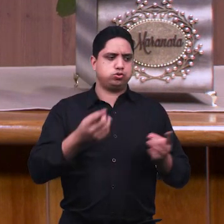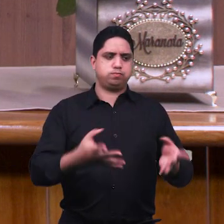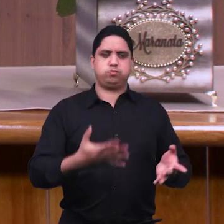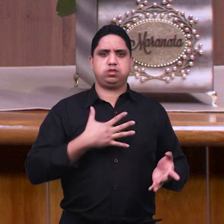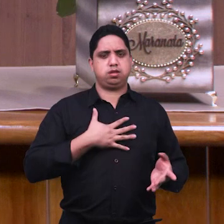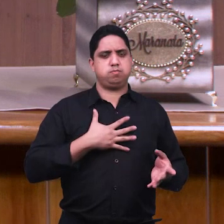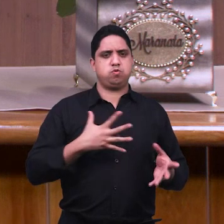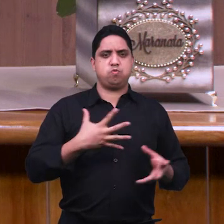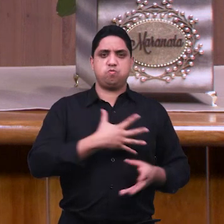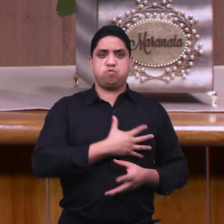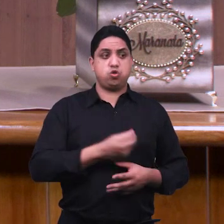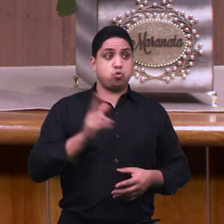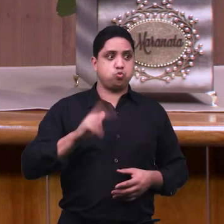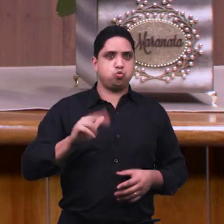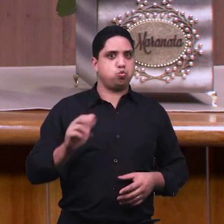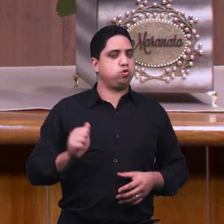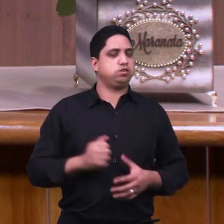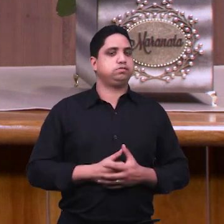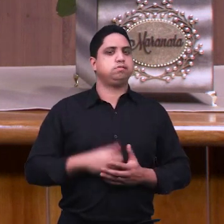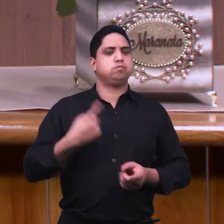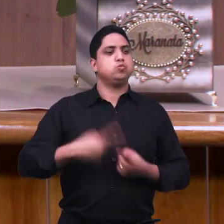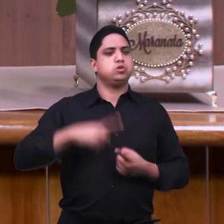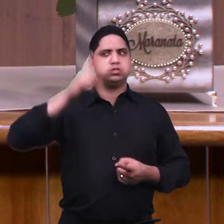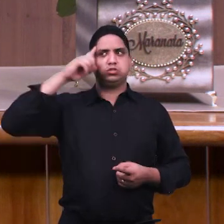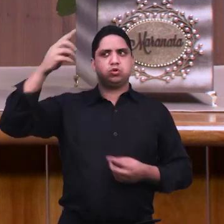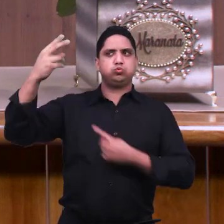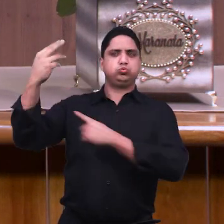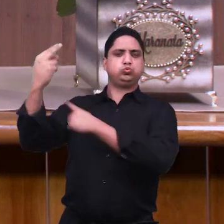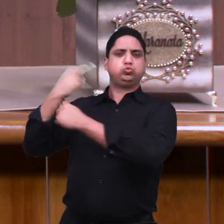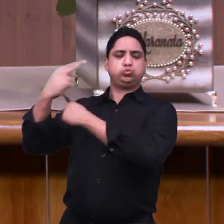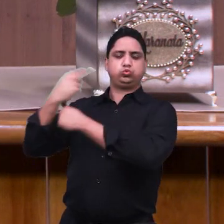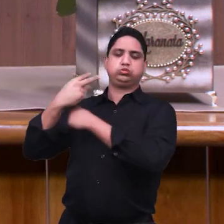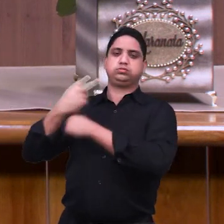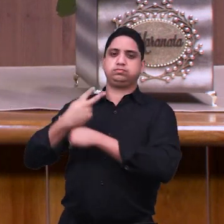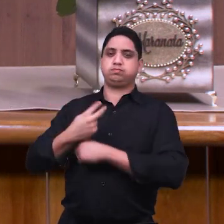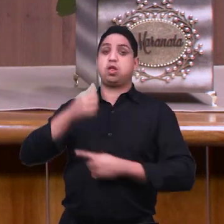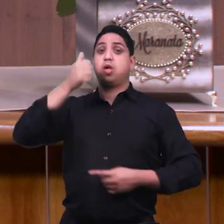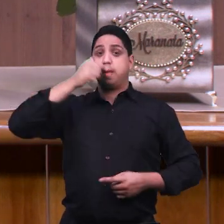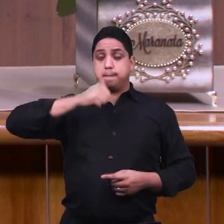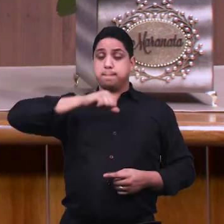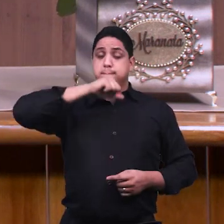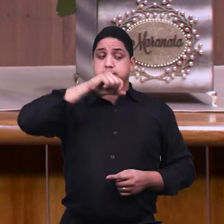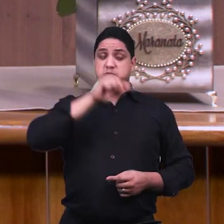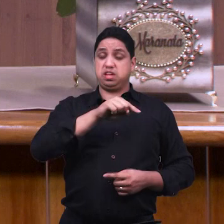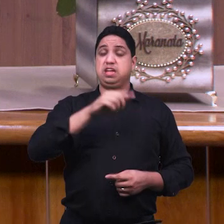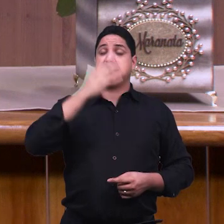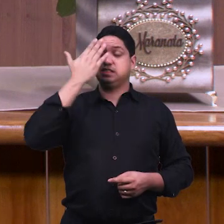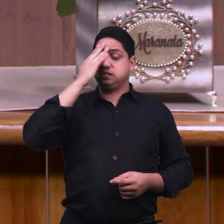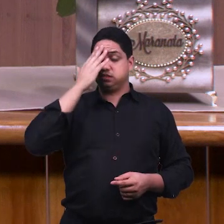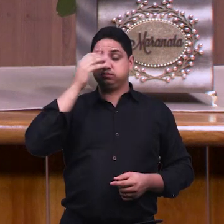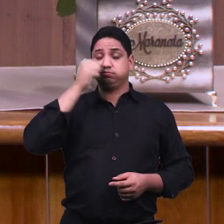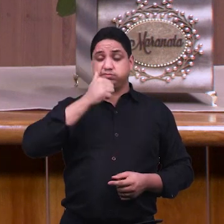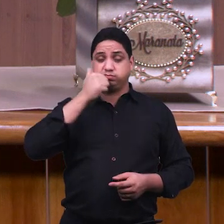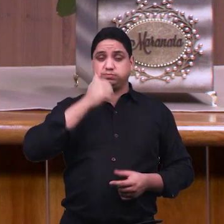abandonar aquele filho dela, deixar ele órfão não, viu? Que Deus ia cuidar dela. E ainda bem que foi uma mulher que entendeu, Deus fala na palavra, e essa